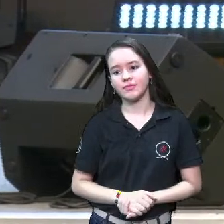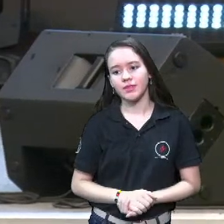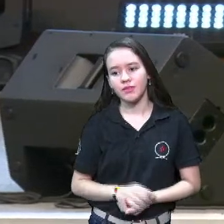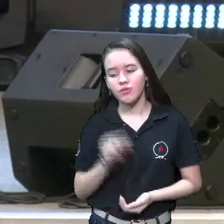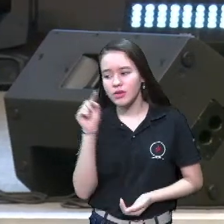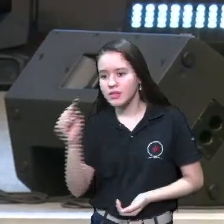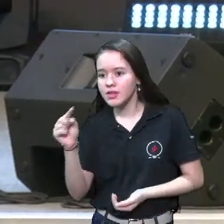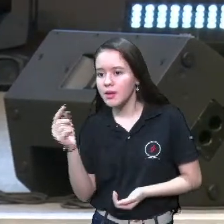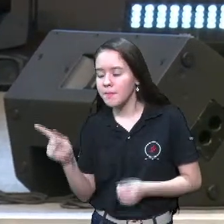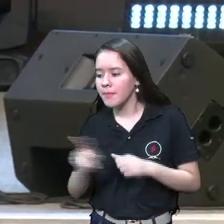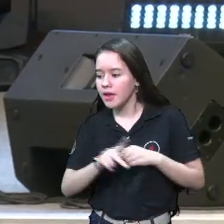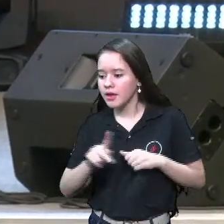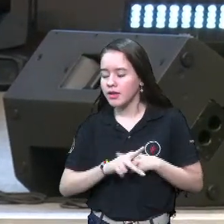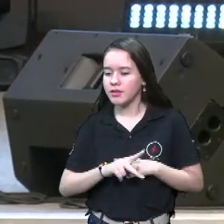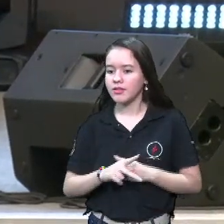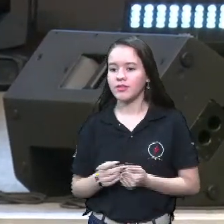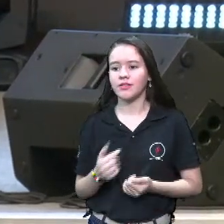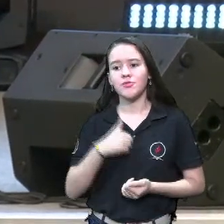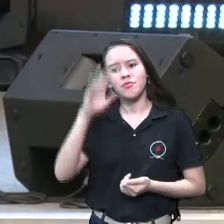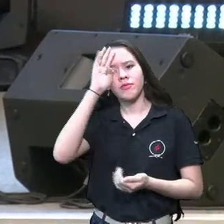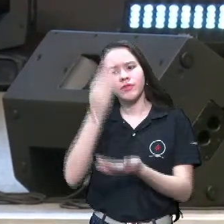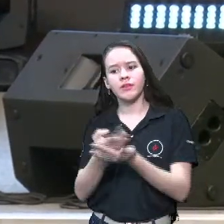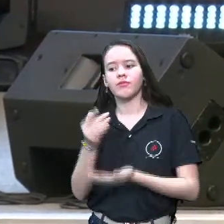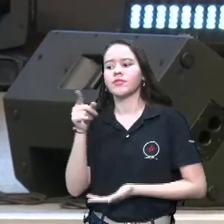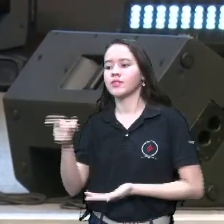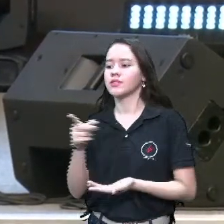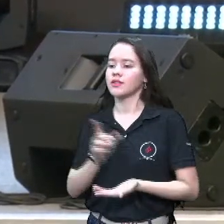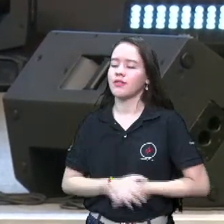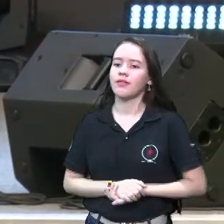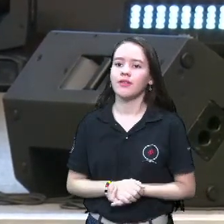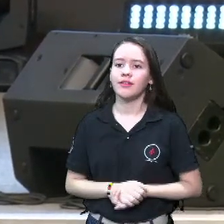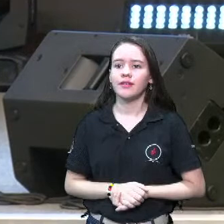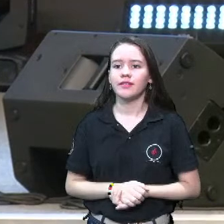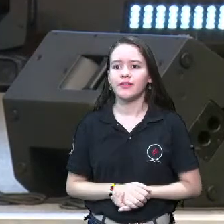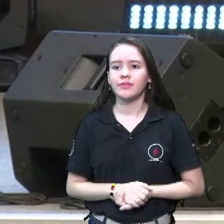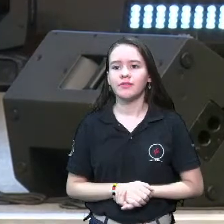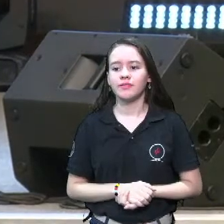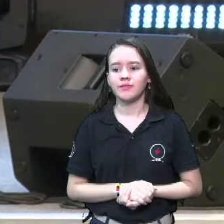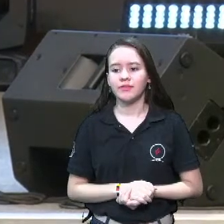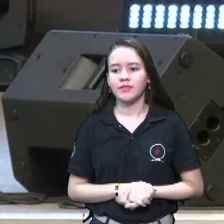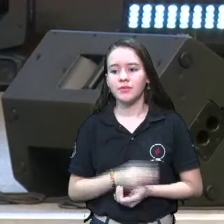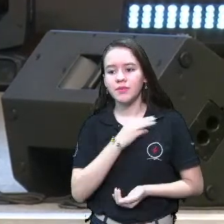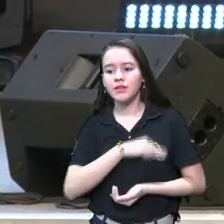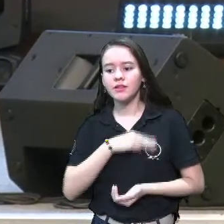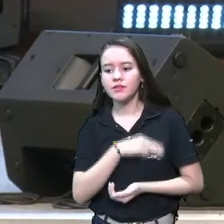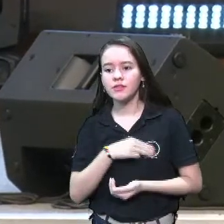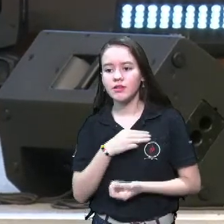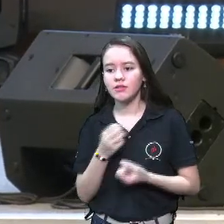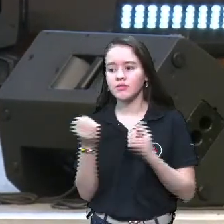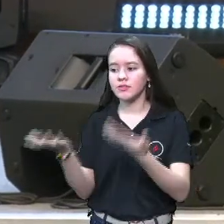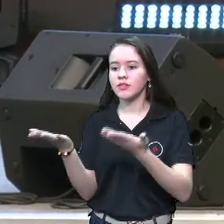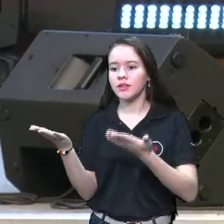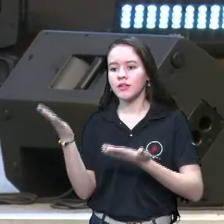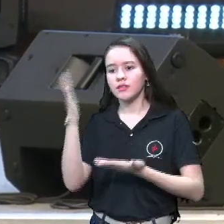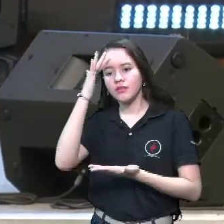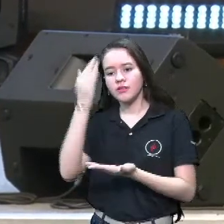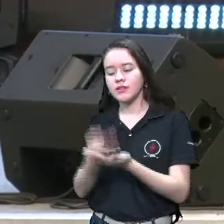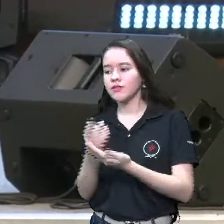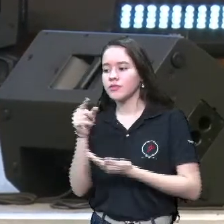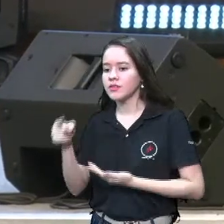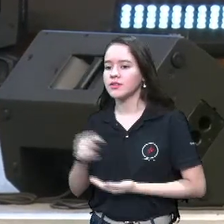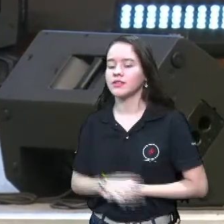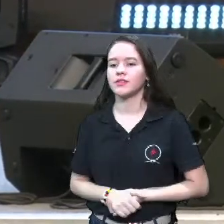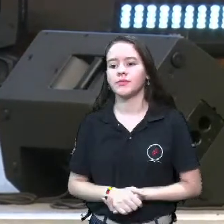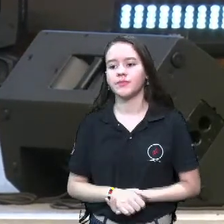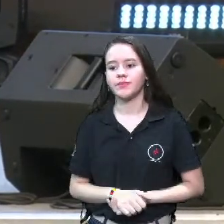Pedro. Rapaz, eu confiei. Eu te entreguei um ministério, rapaz. Ou então eu diria para ele: